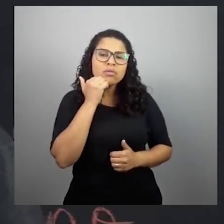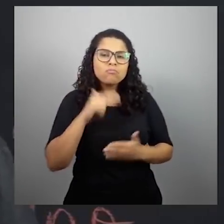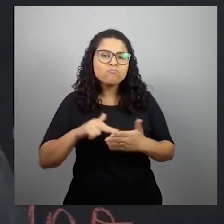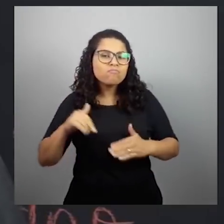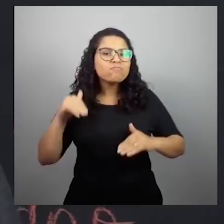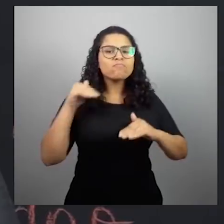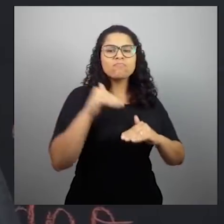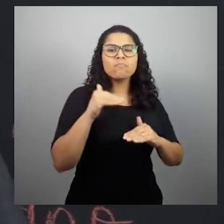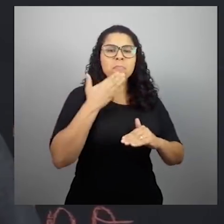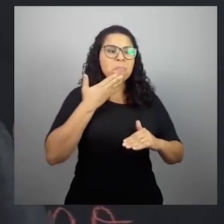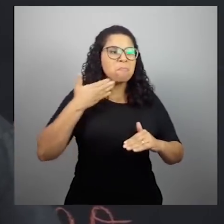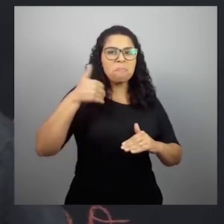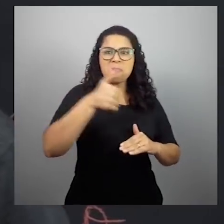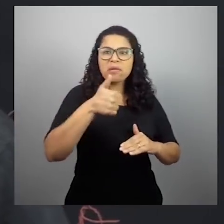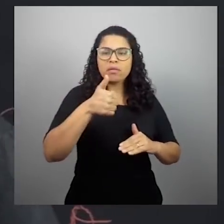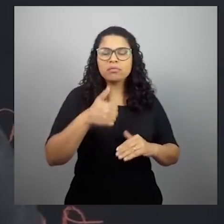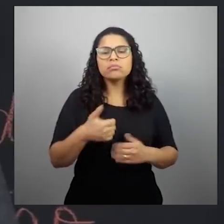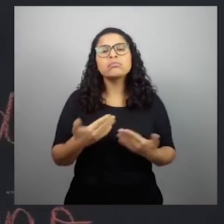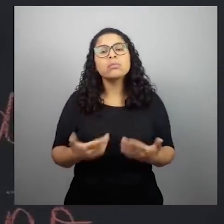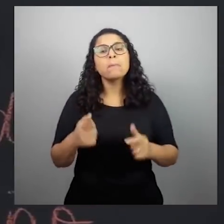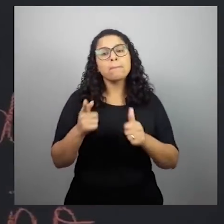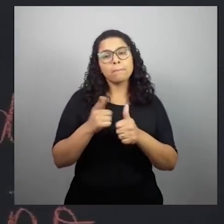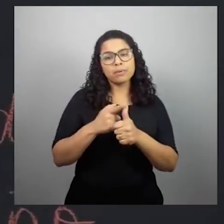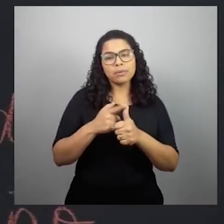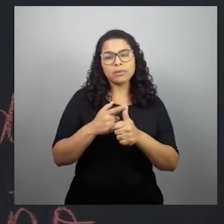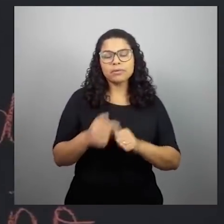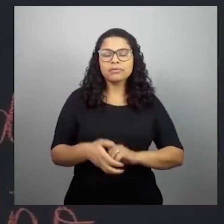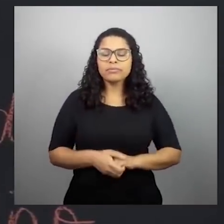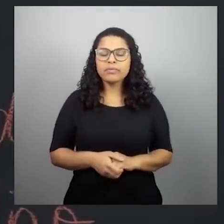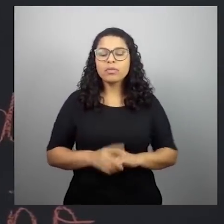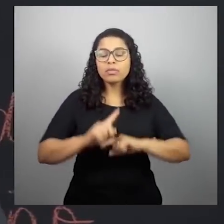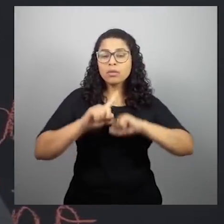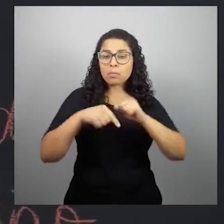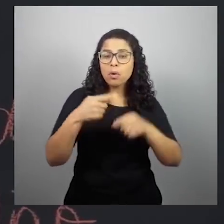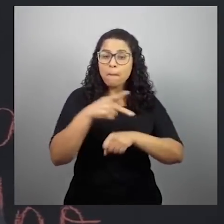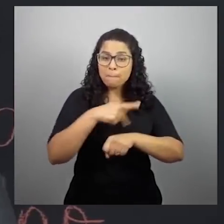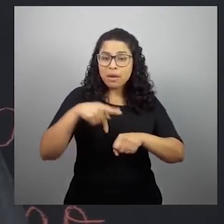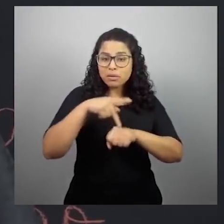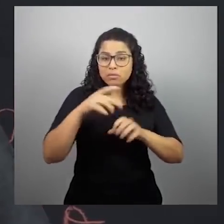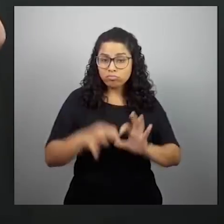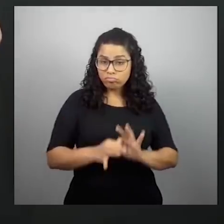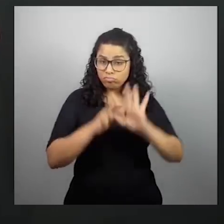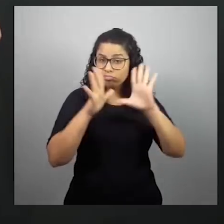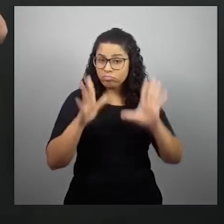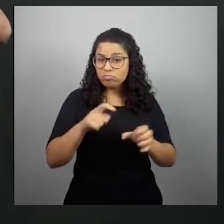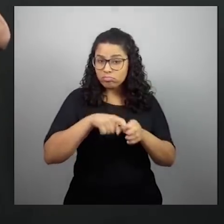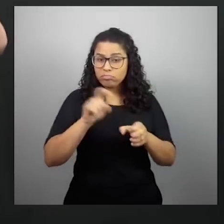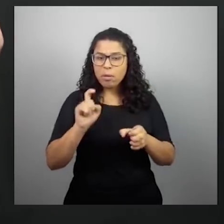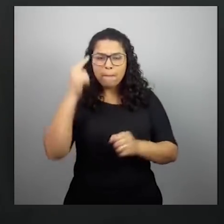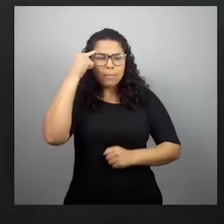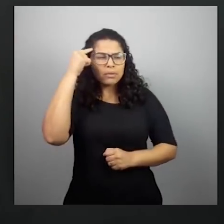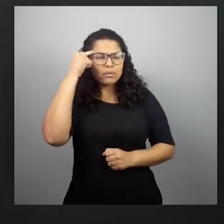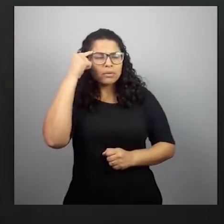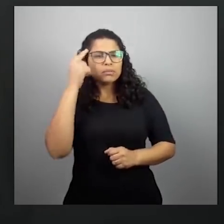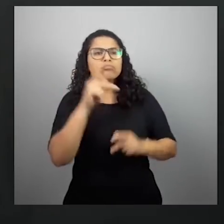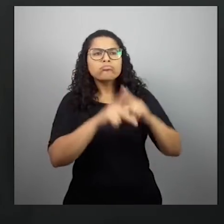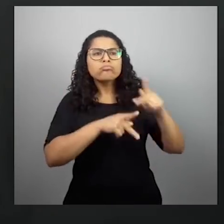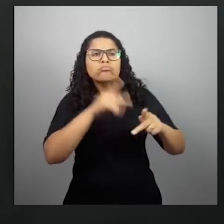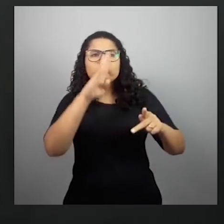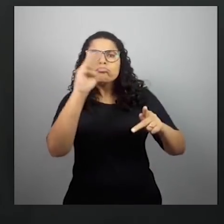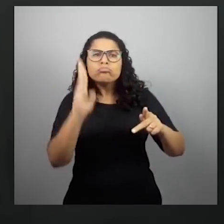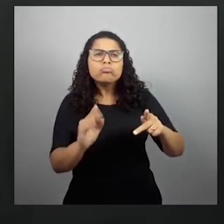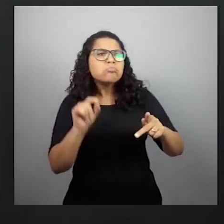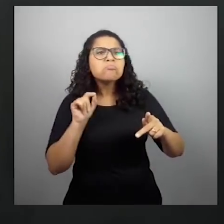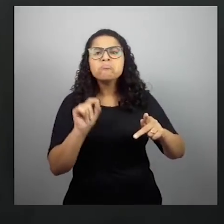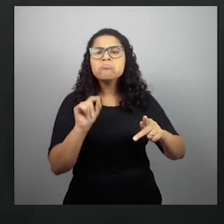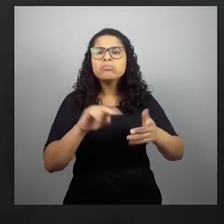Esse foi o primeiro ponto. Quando o Brasil independente começou a pensar o que era esse país, né, as elites começaram a pensar o que era esse país e o